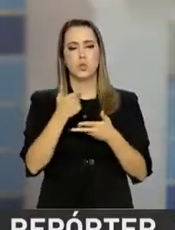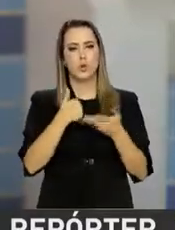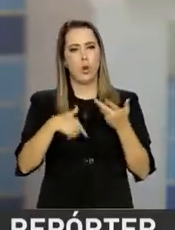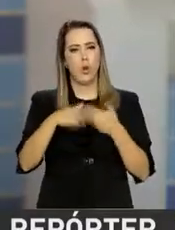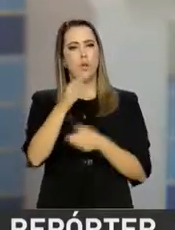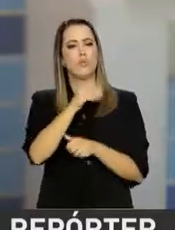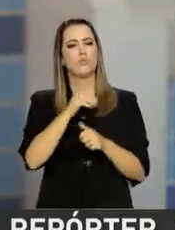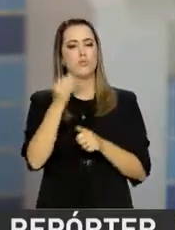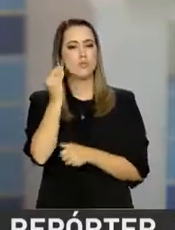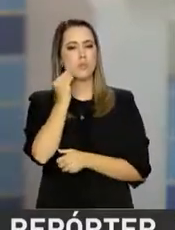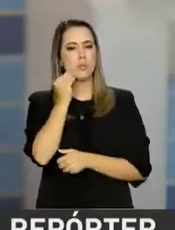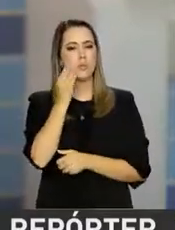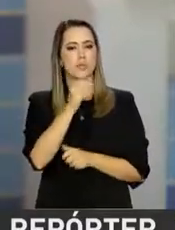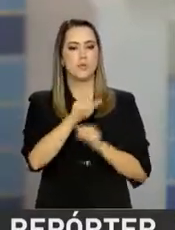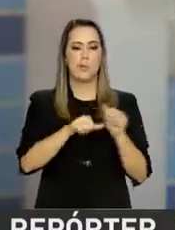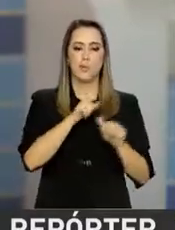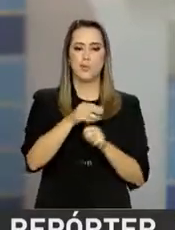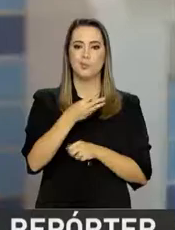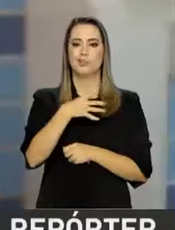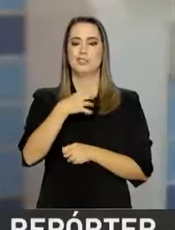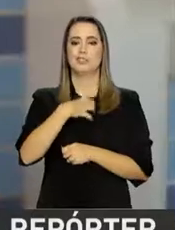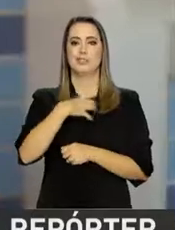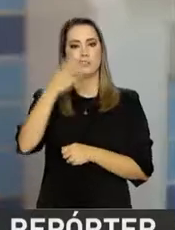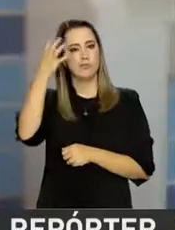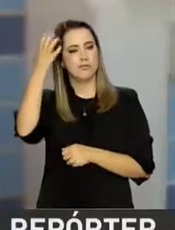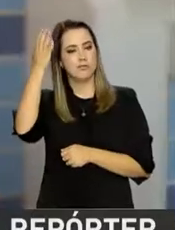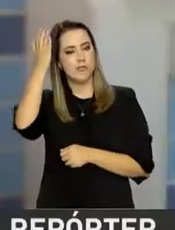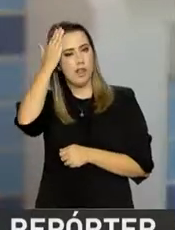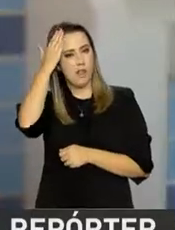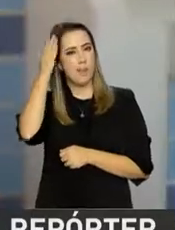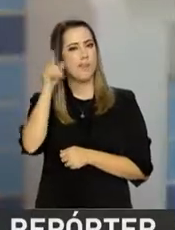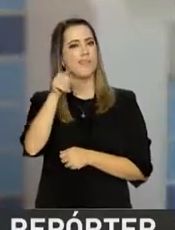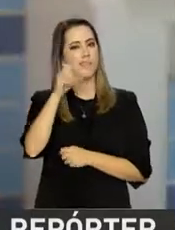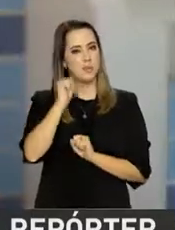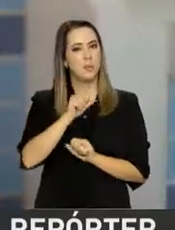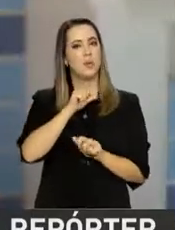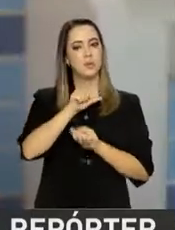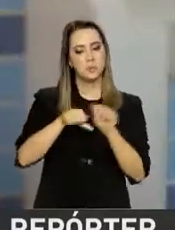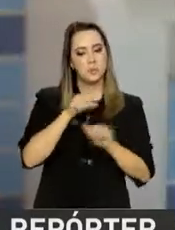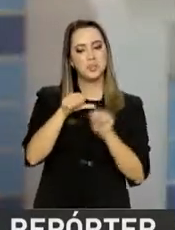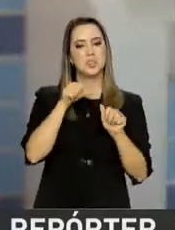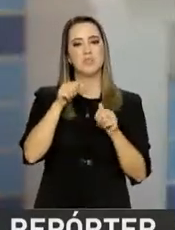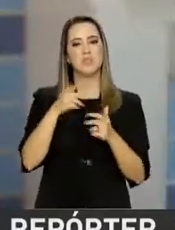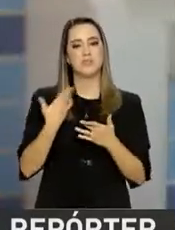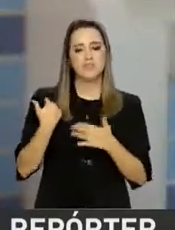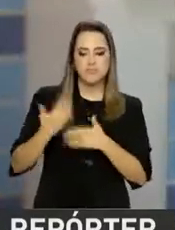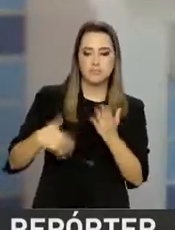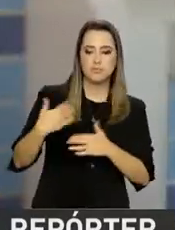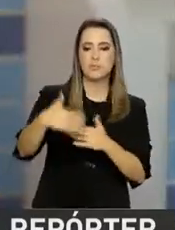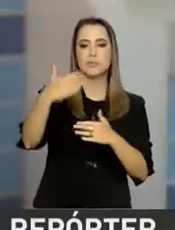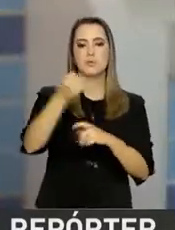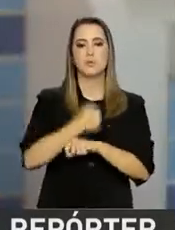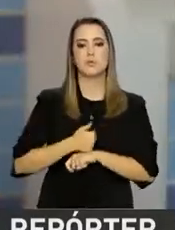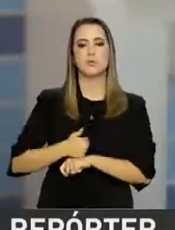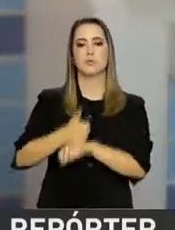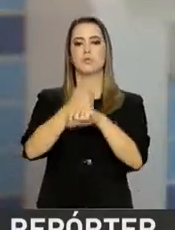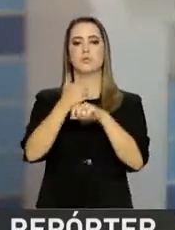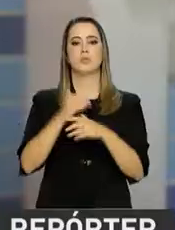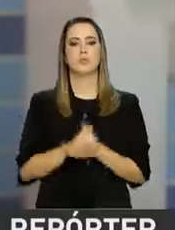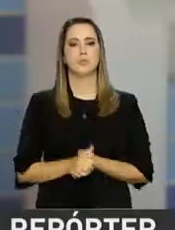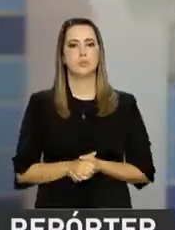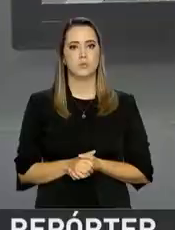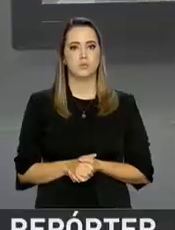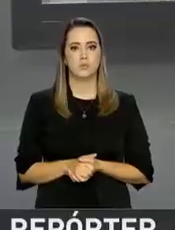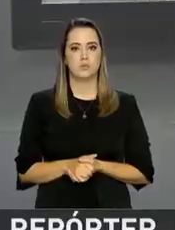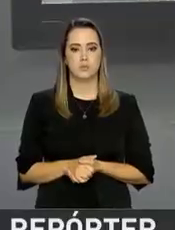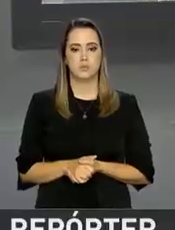experiência começa a mudar muita coisa na cabeça desses jovens e eles podem aí realmente despontar no mercado de